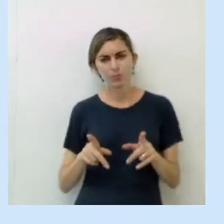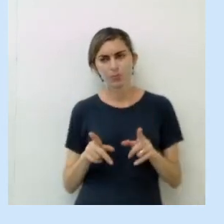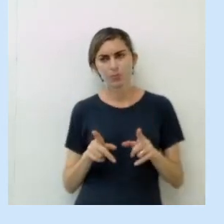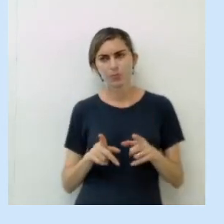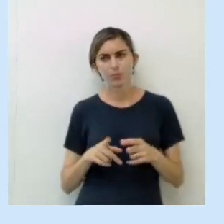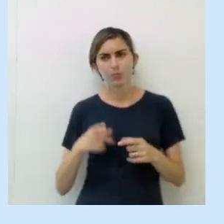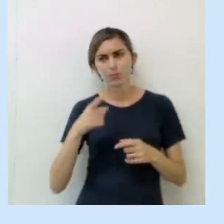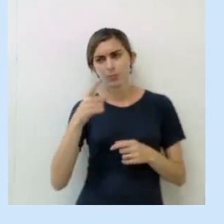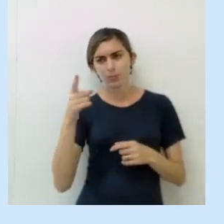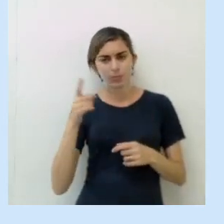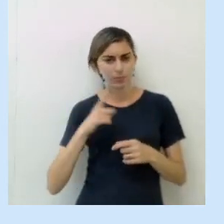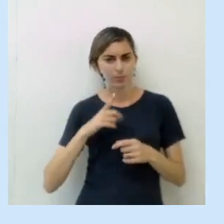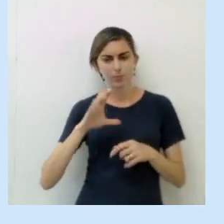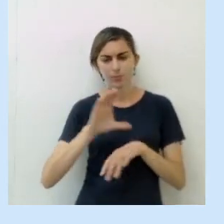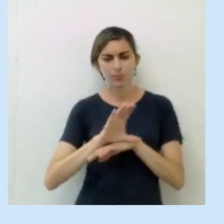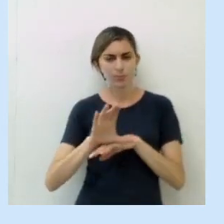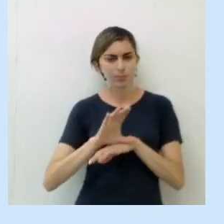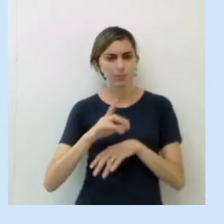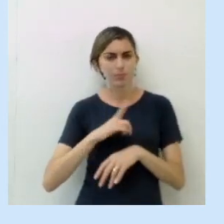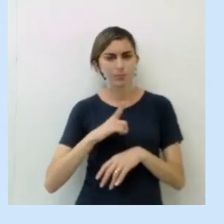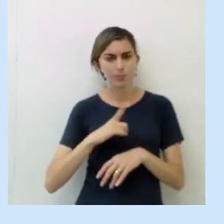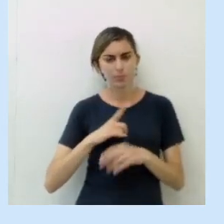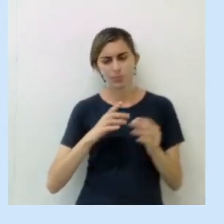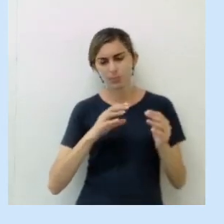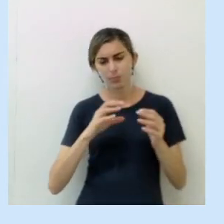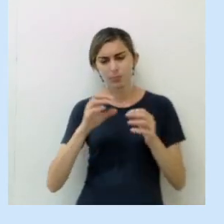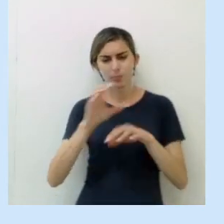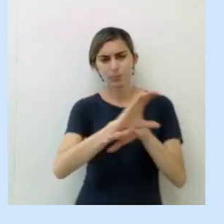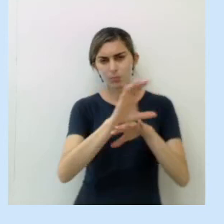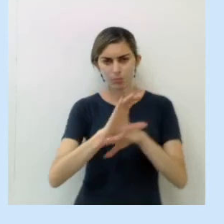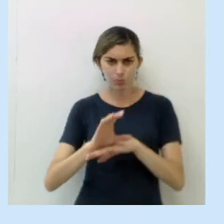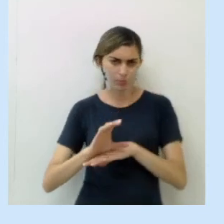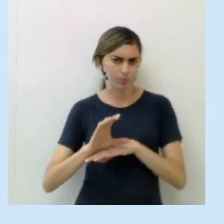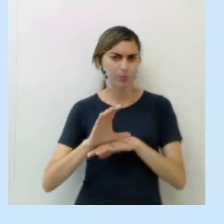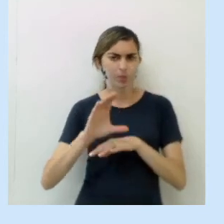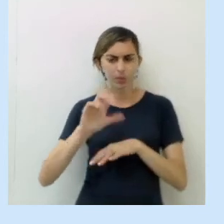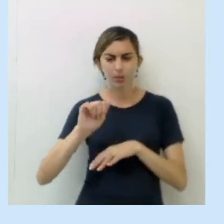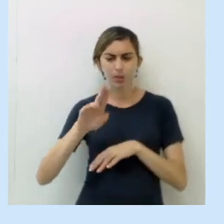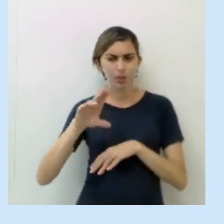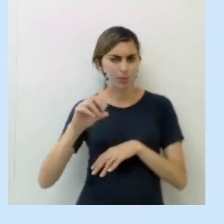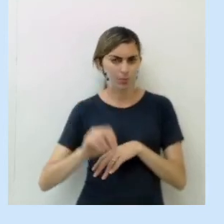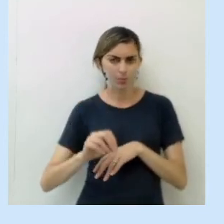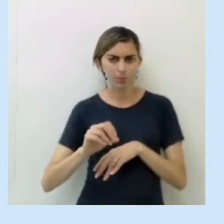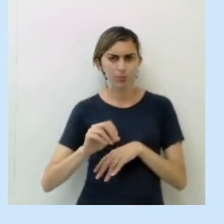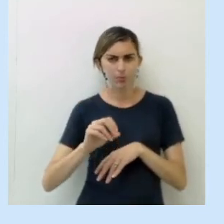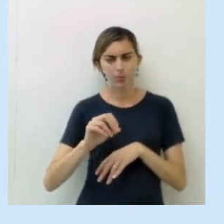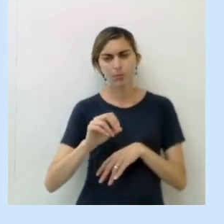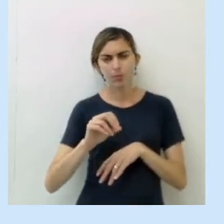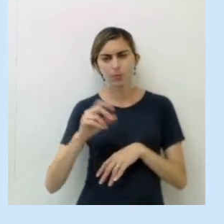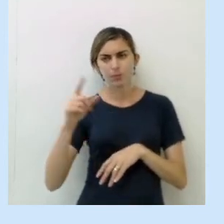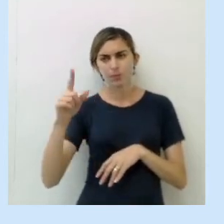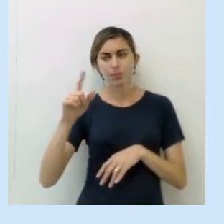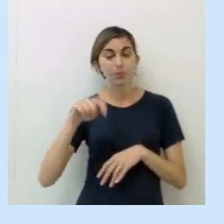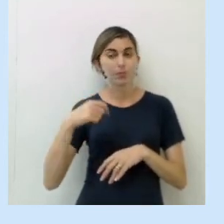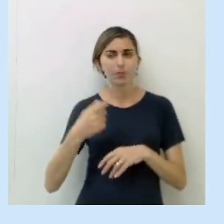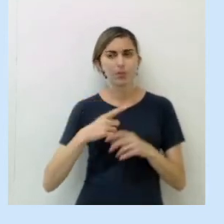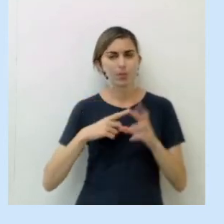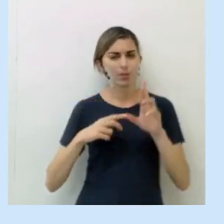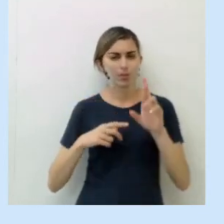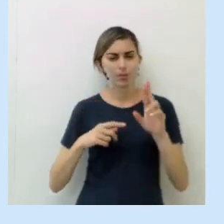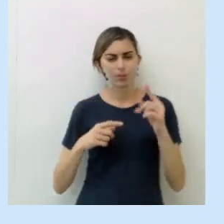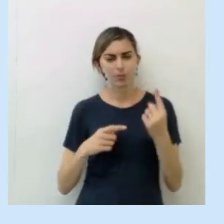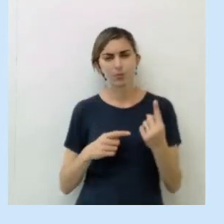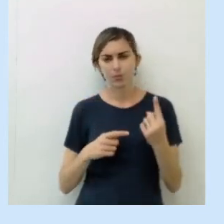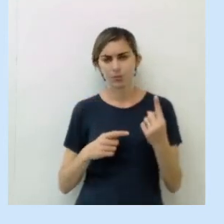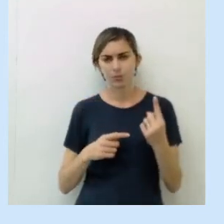que os carbonos têm que ser os vizinhos, né? Tem que ser os carbonos vicinais, tá? E esse